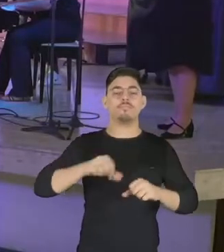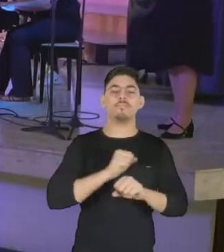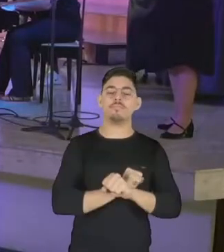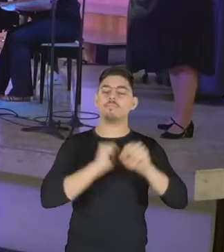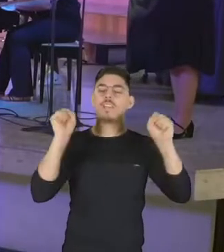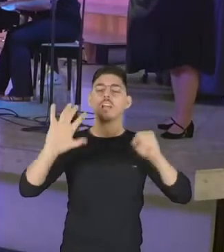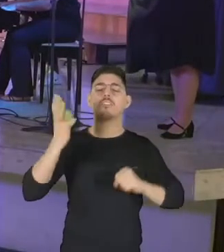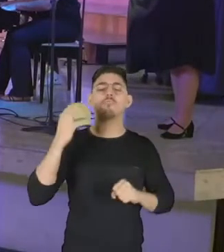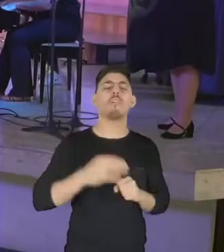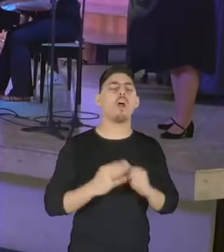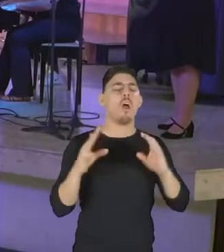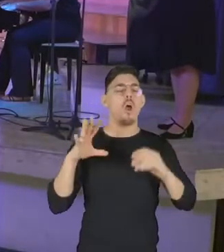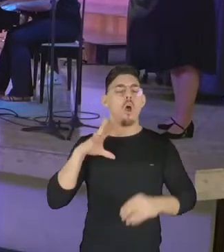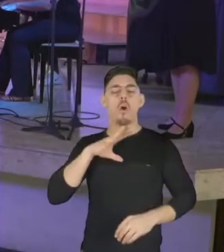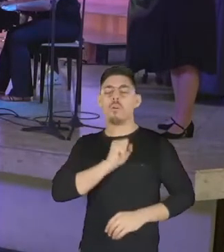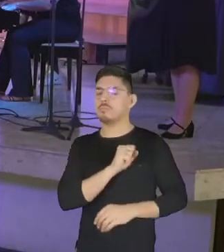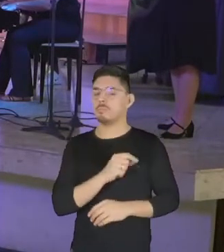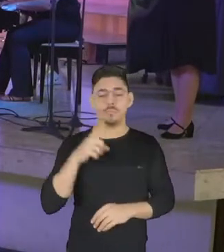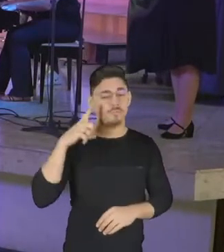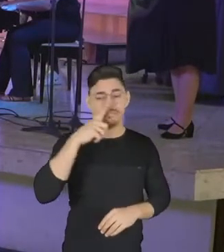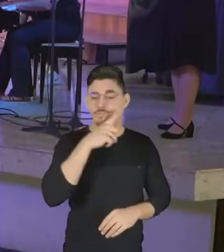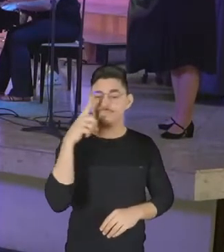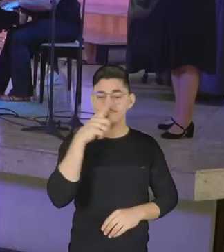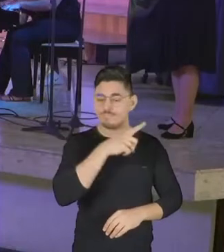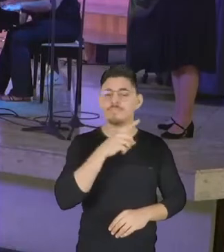sobre o amor infalível de Deus.